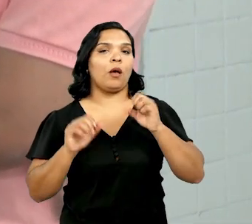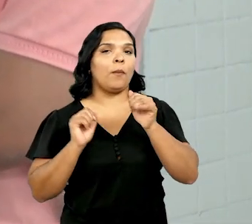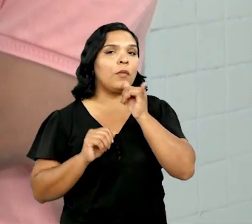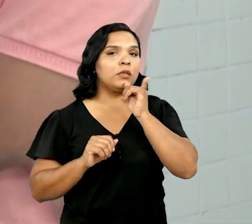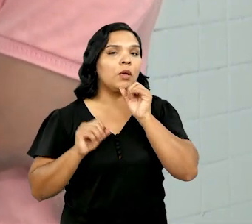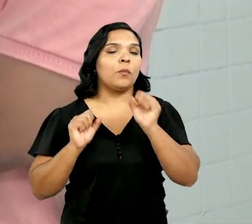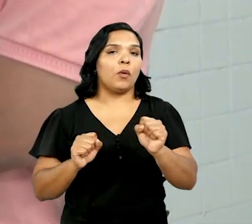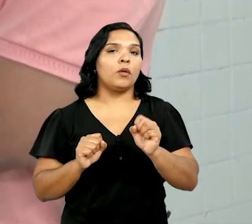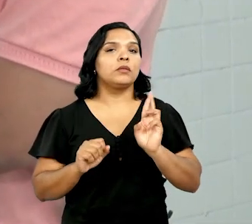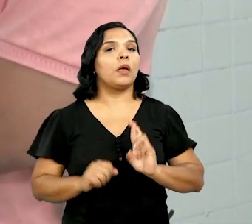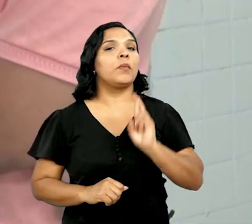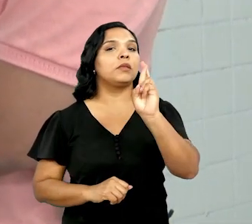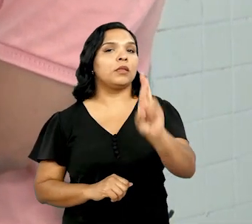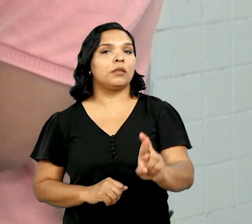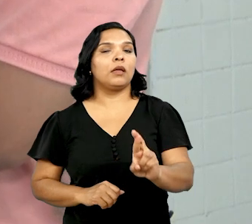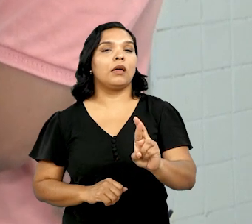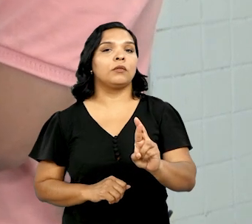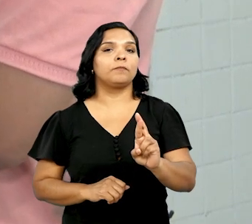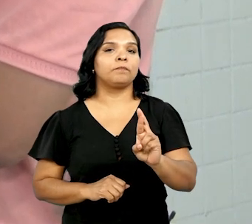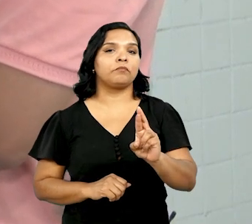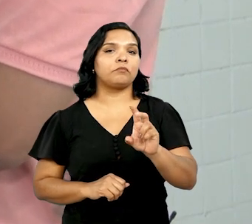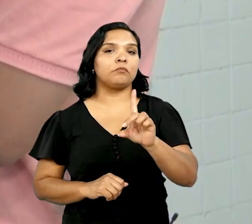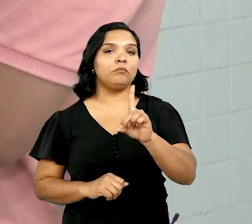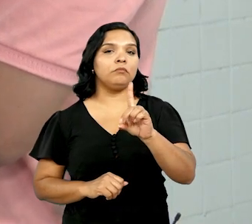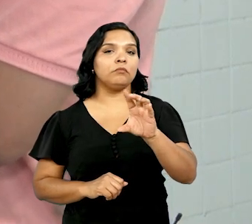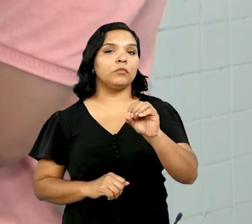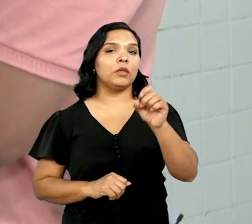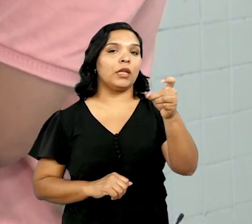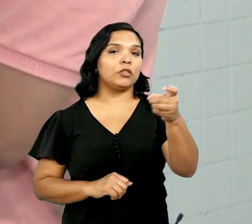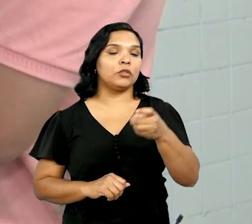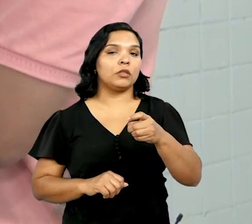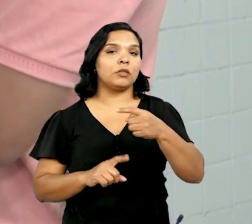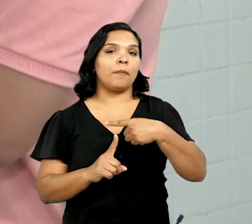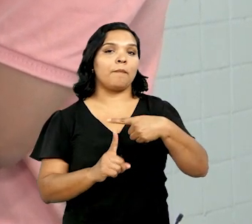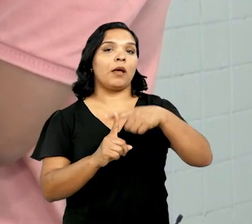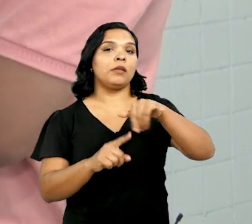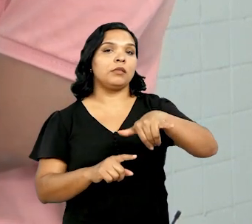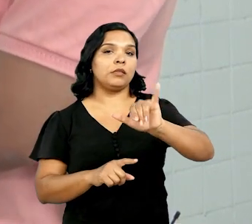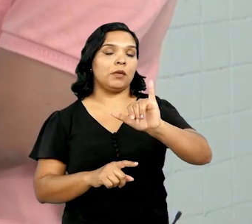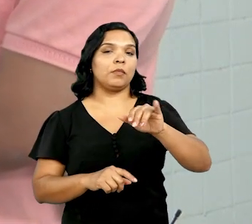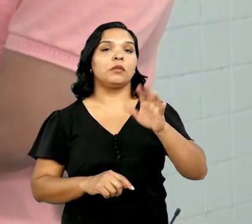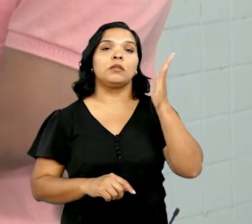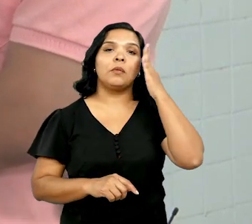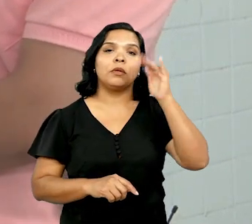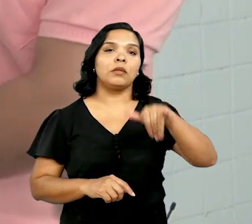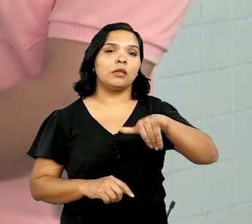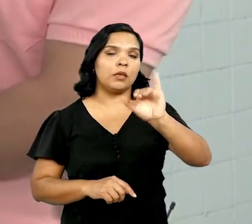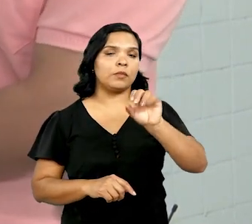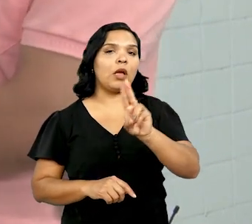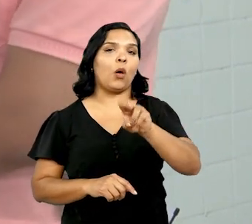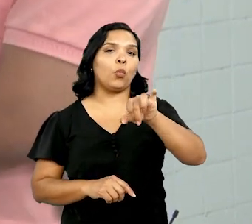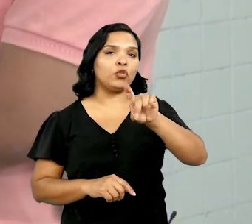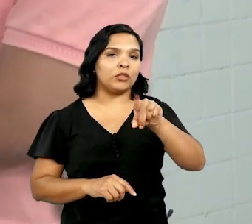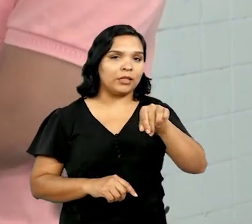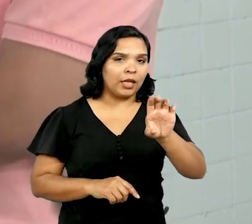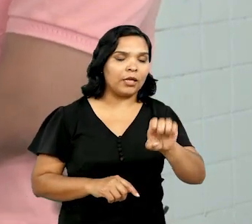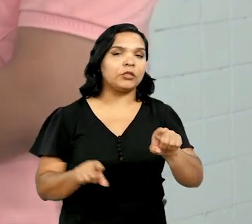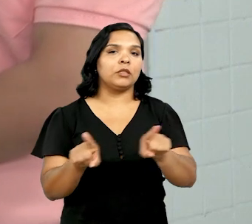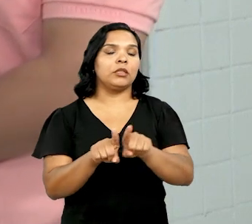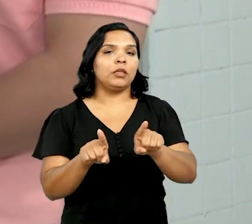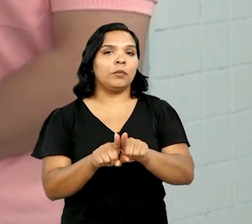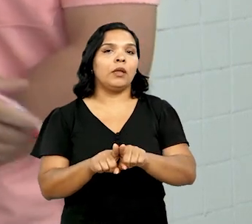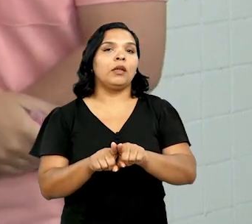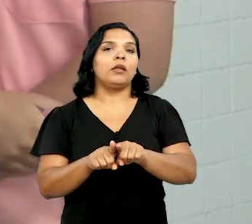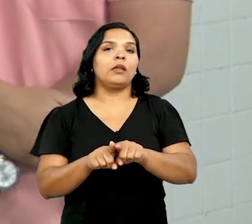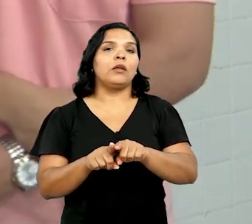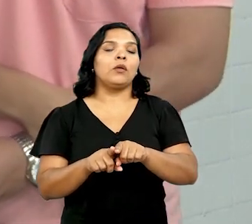número, por exemplo, pode ser representado como 10x mais y. Sabemos que o y corresponde à unidade e o x